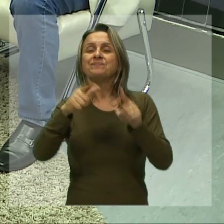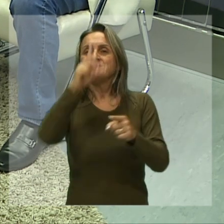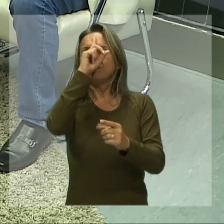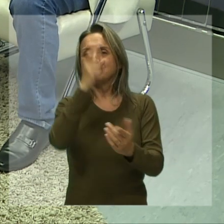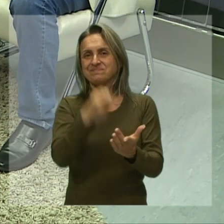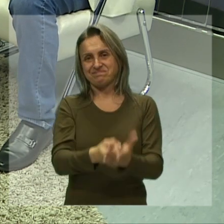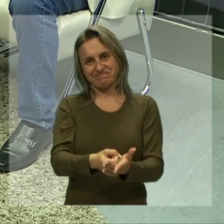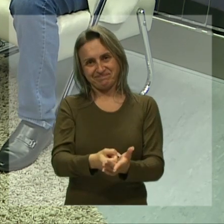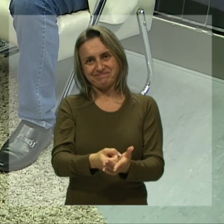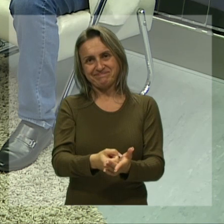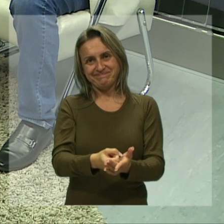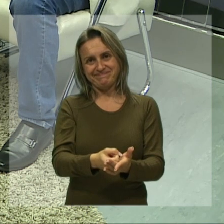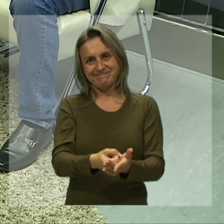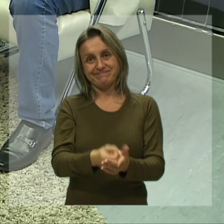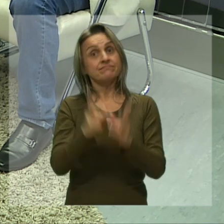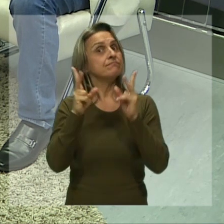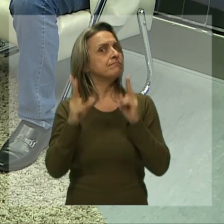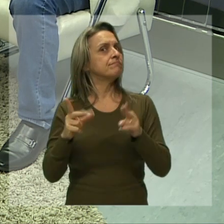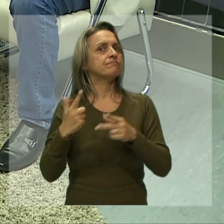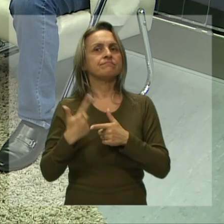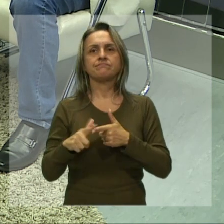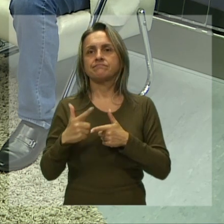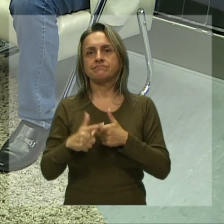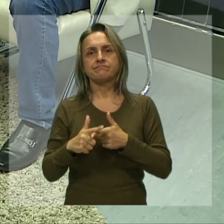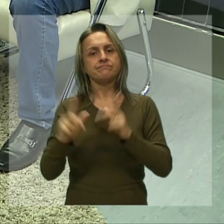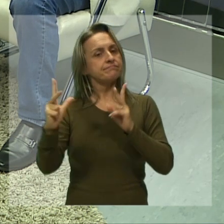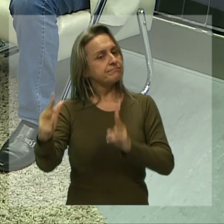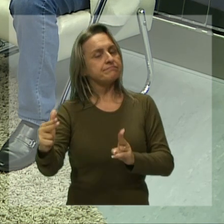nós passamos pelo mesmo problema também.